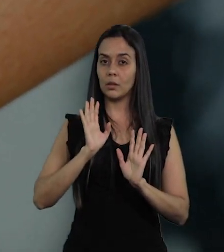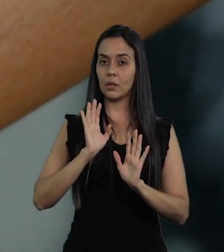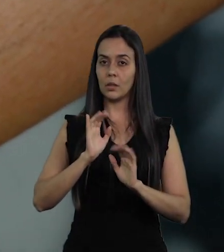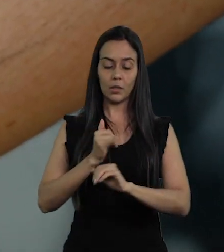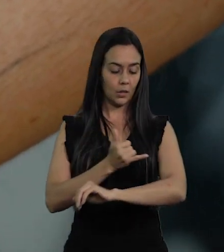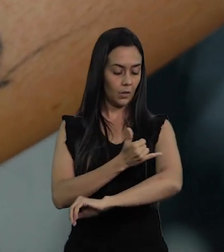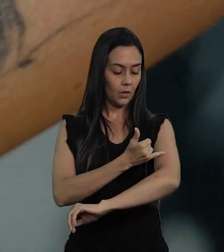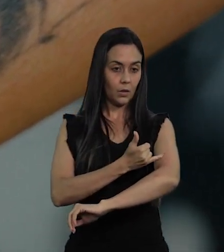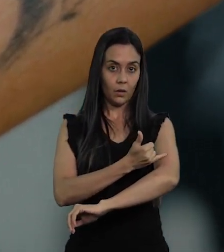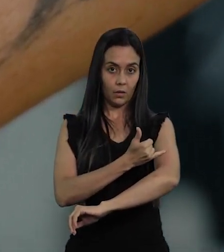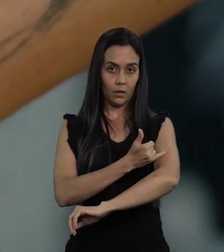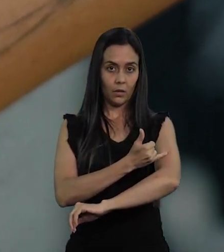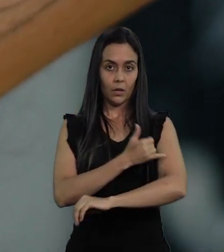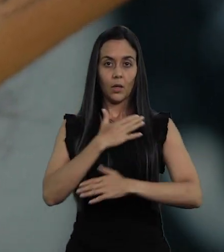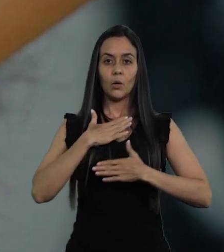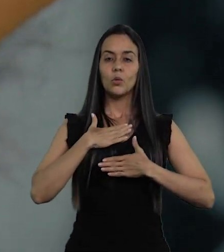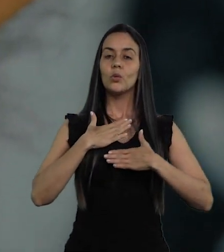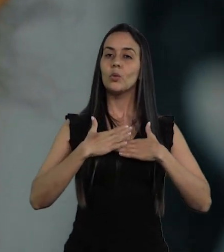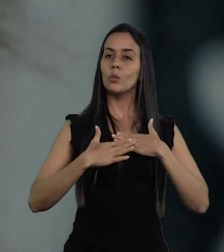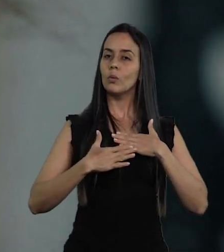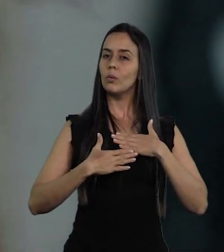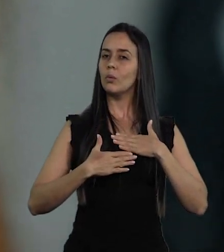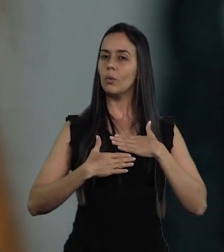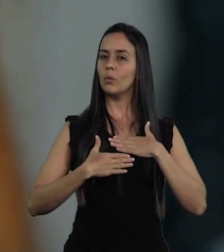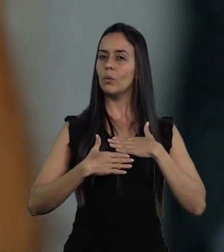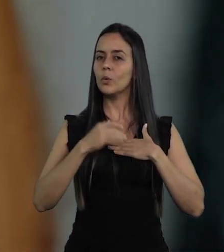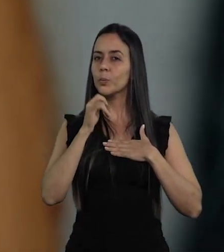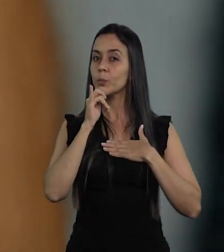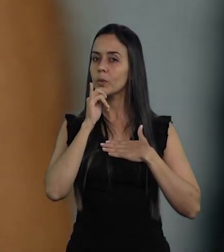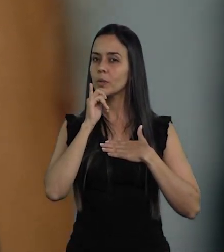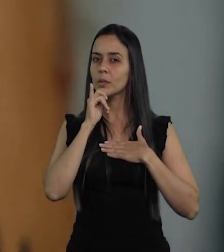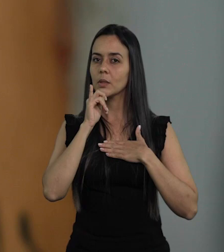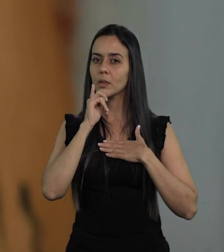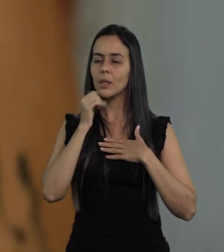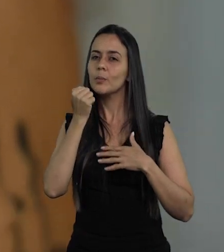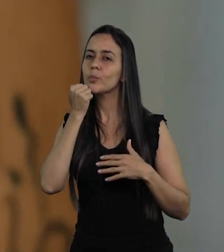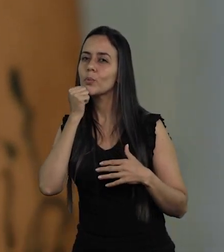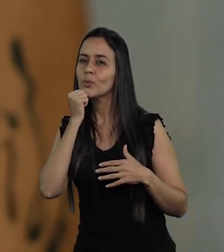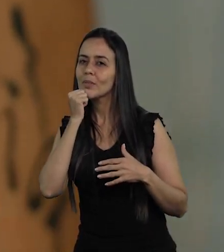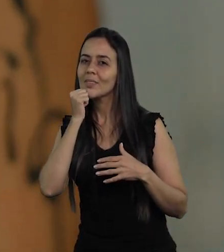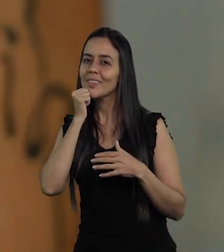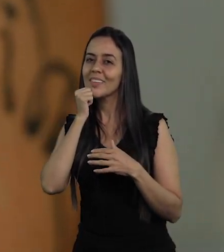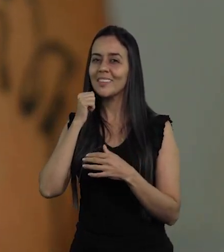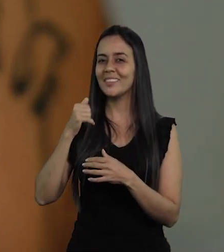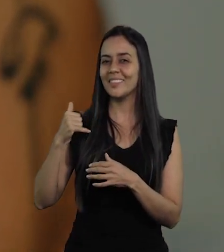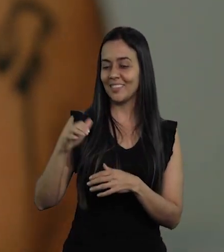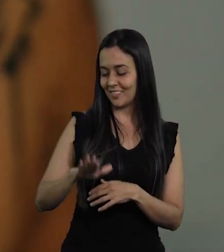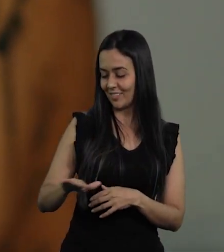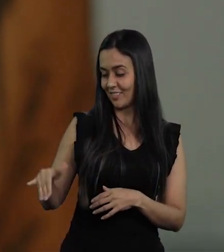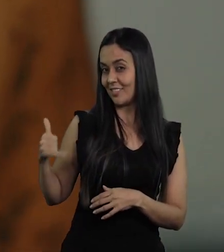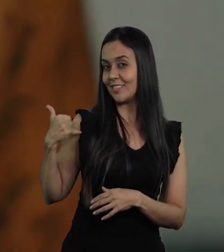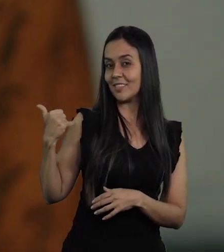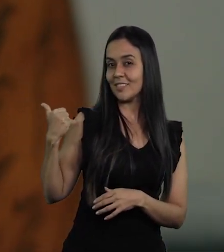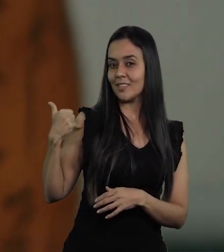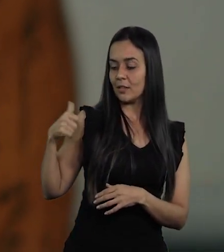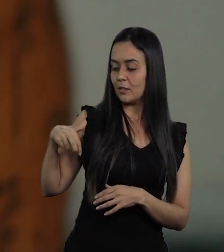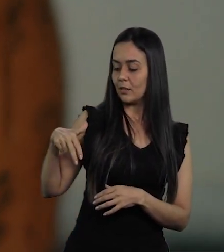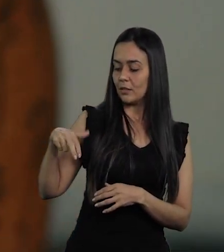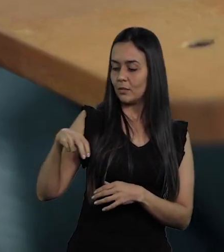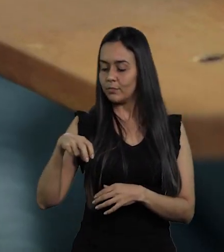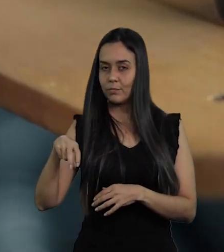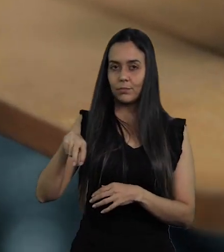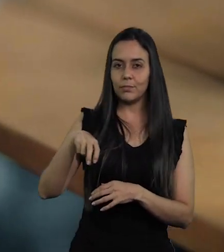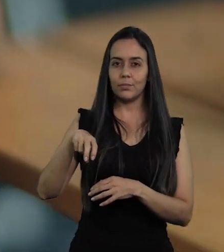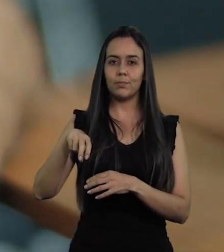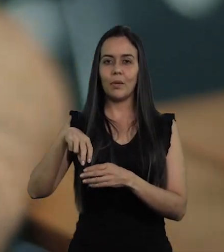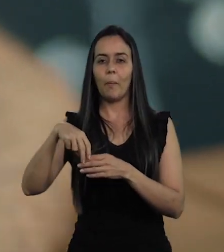entre o corpo que desafia a gravidade, né? Quando uma criança de um ano e pouco começa a andar, ela está